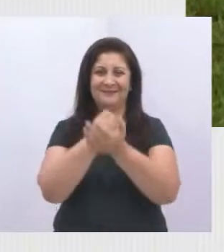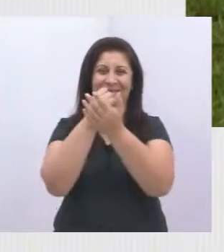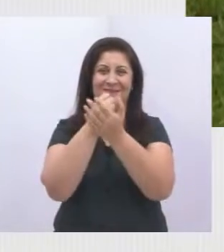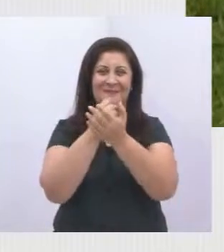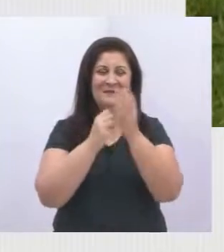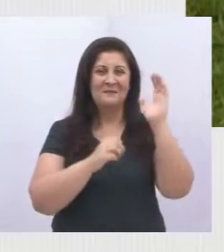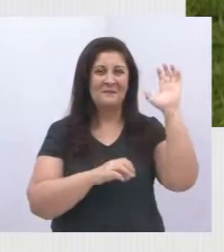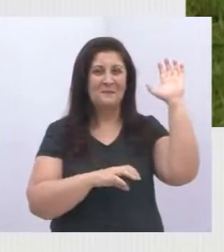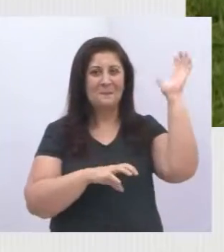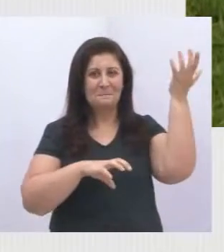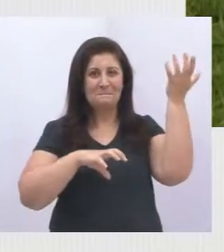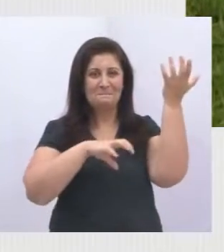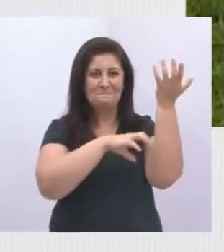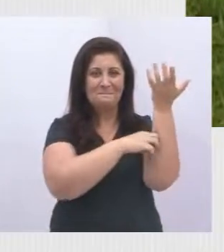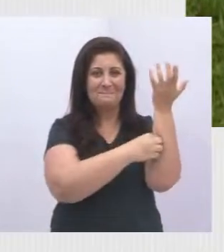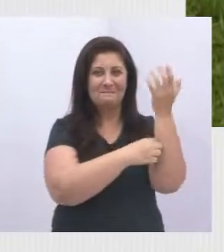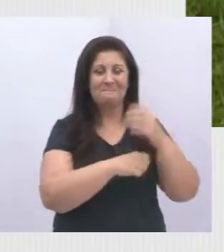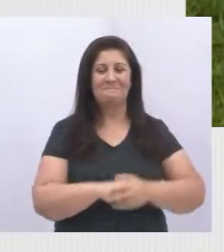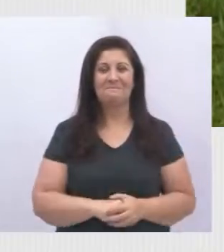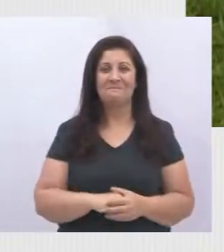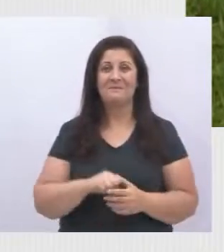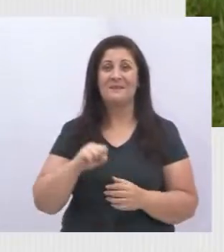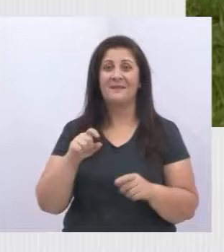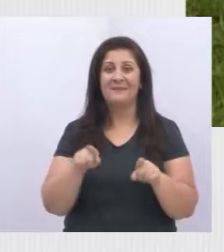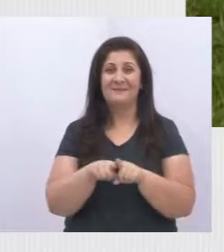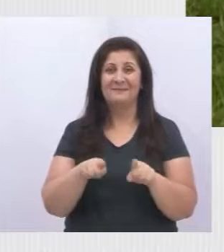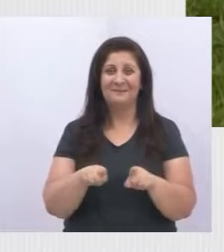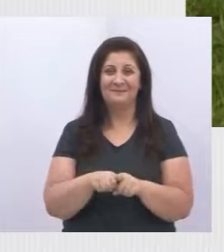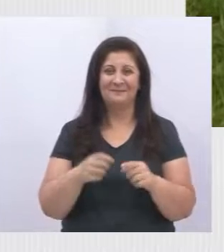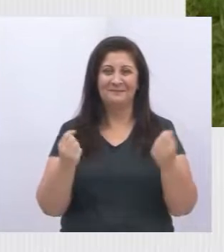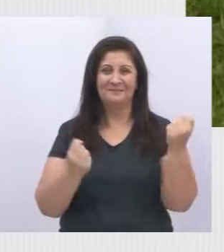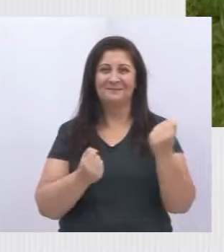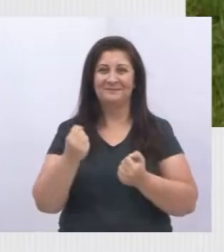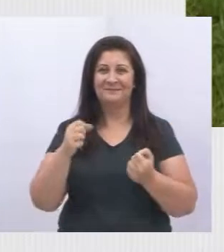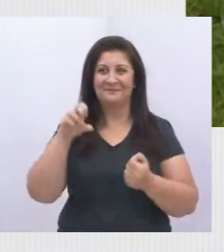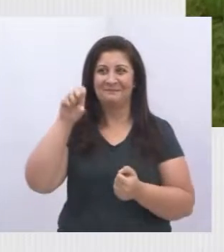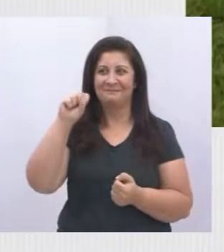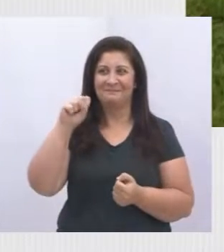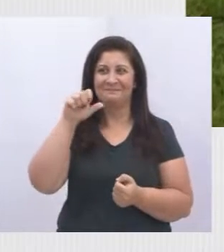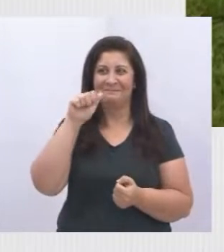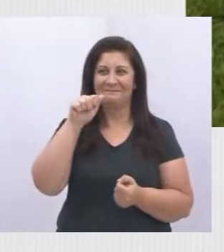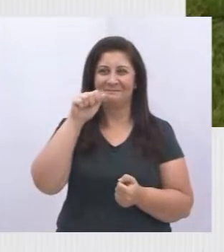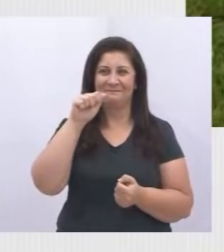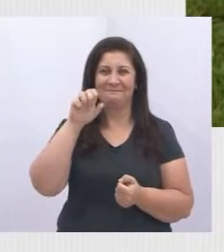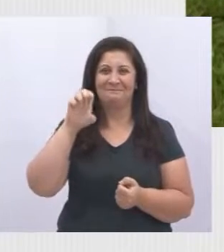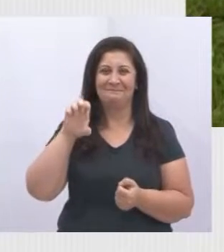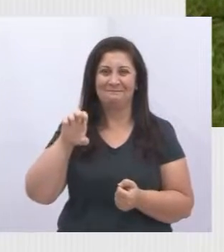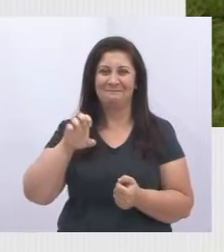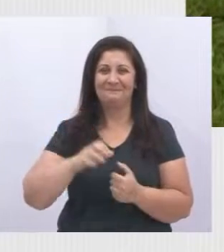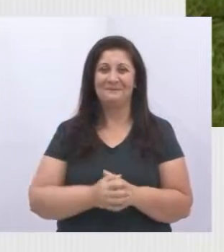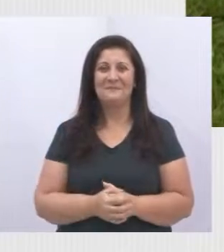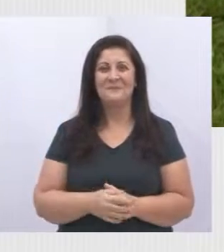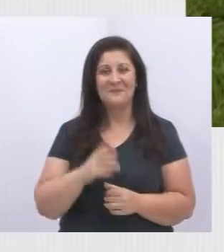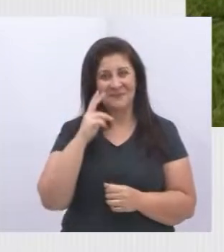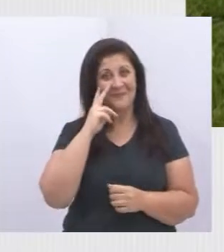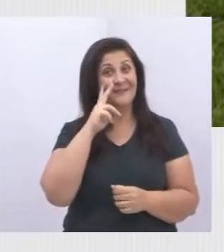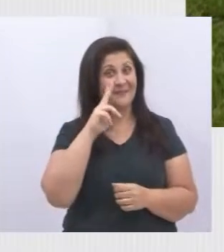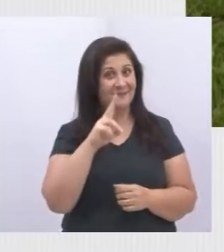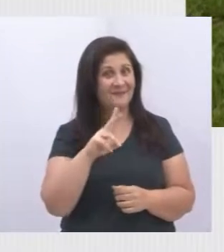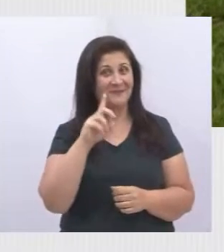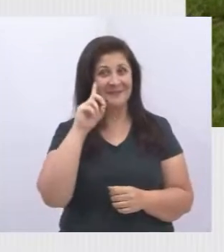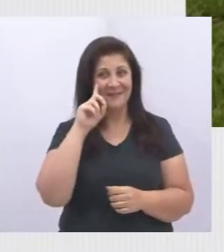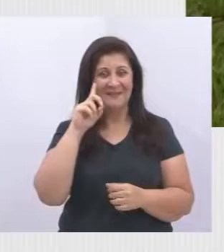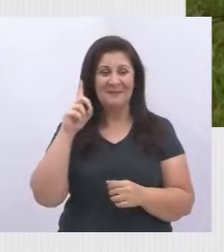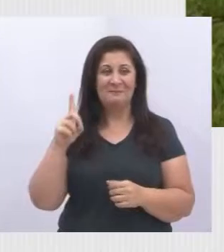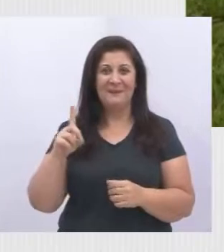quando foi aquele carro do SAI que bateu, certo, lá na pilaça lá, na entrada, certo, lá? Você viu no dia que